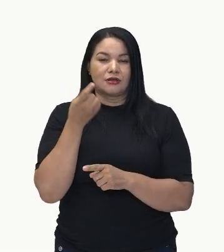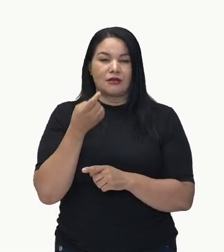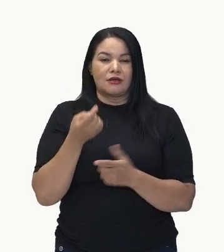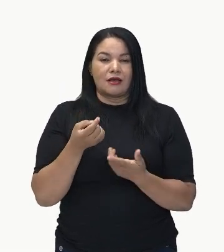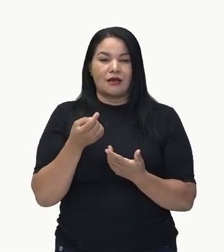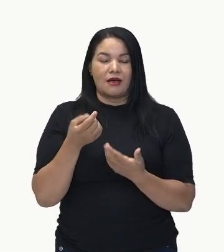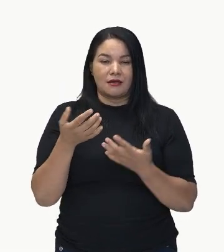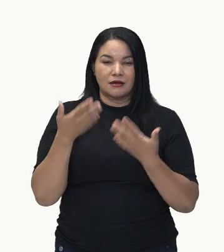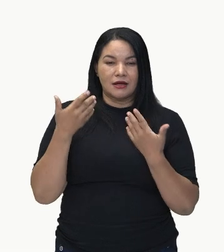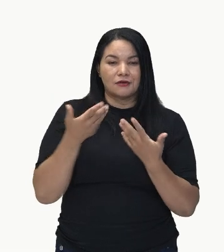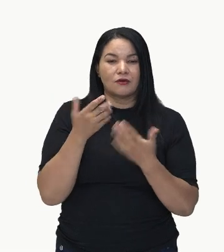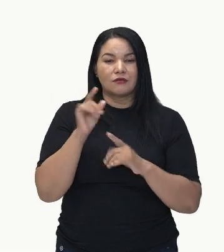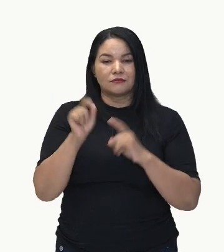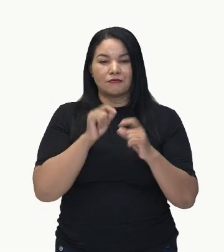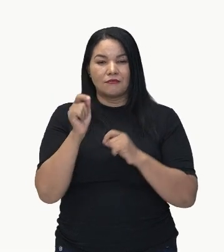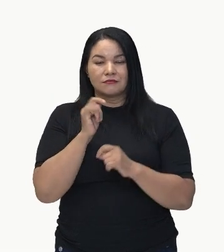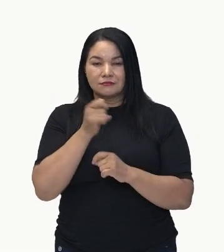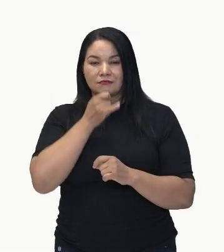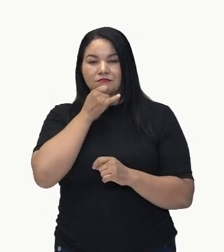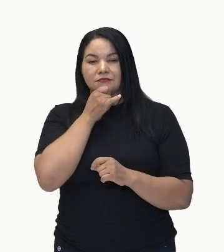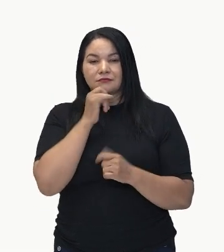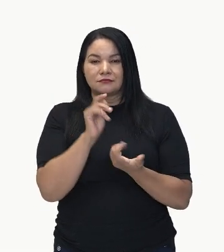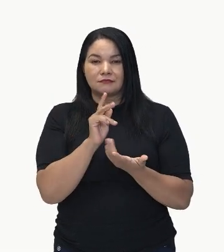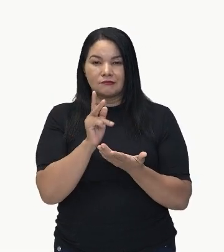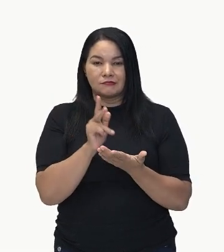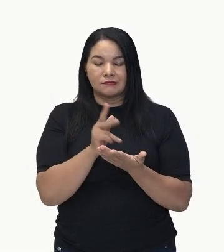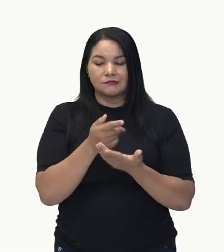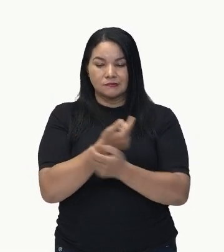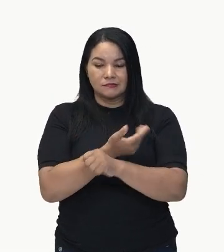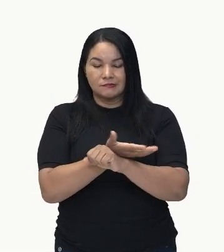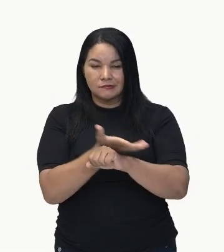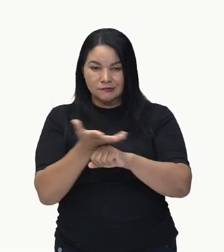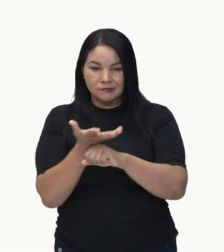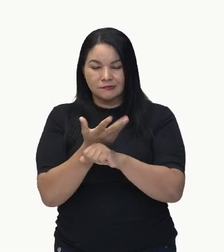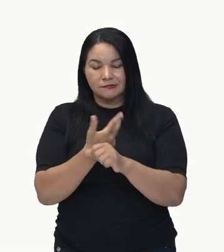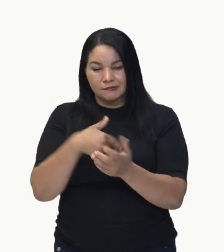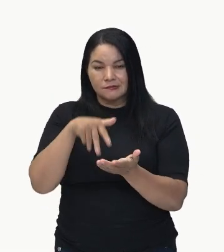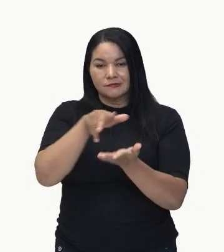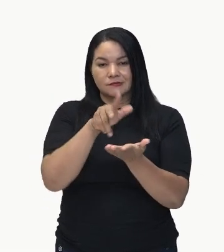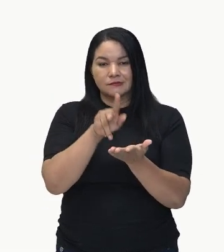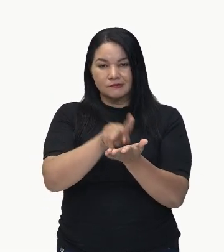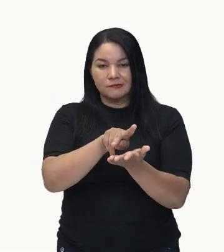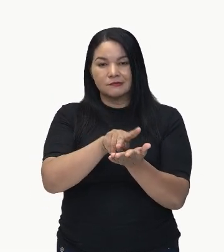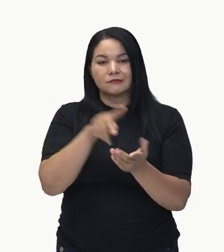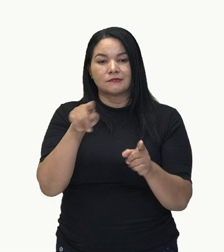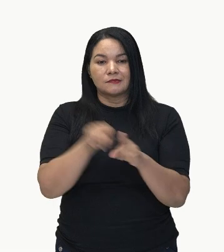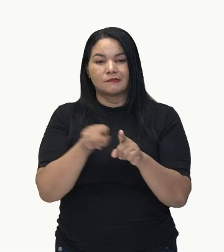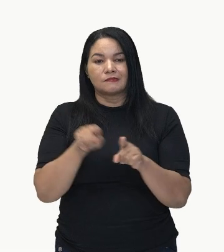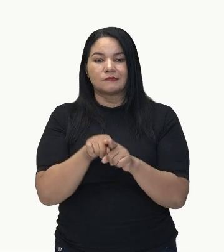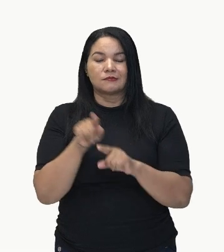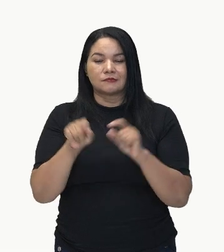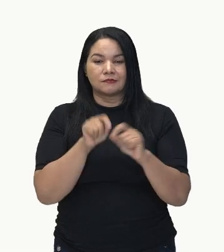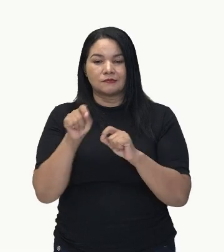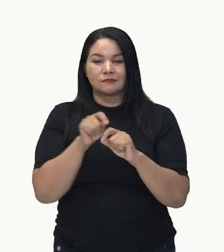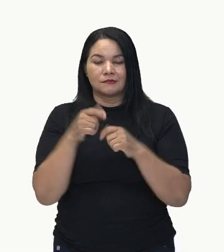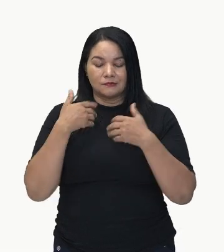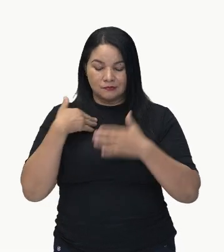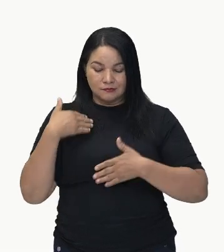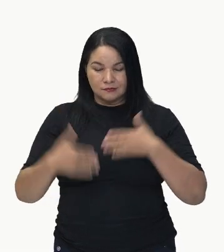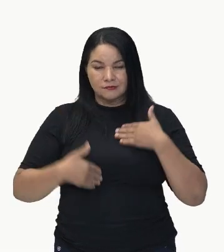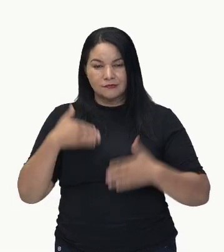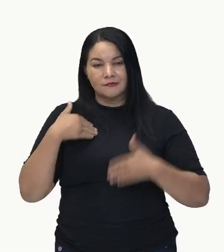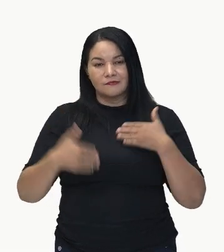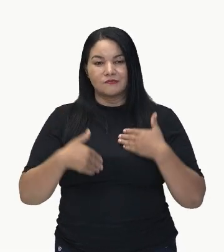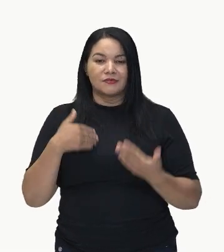tanto e me deito ao comprido na erva e fecho os olhos quentes, sinto todo o meu corpo